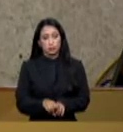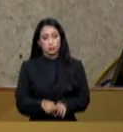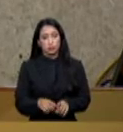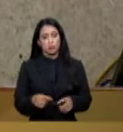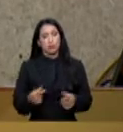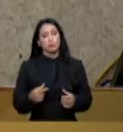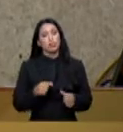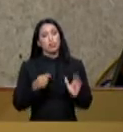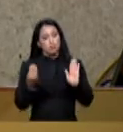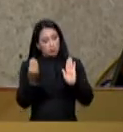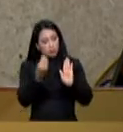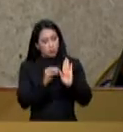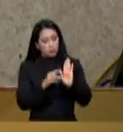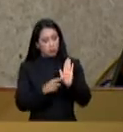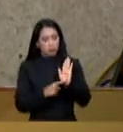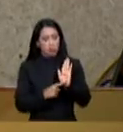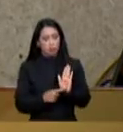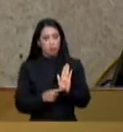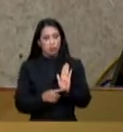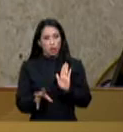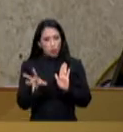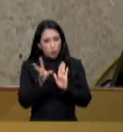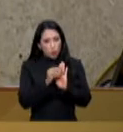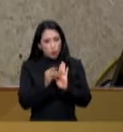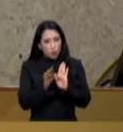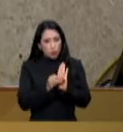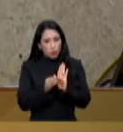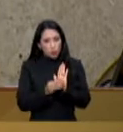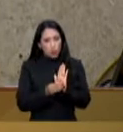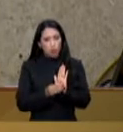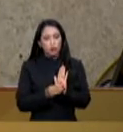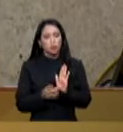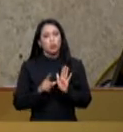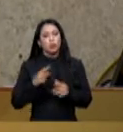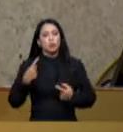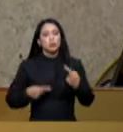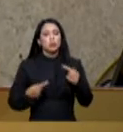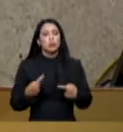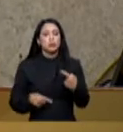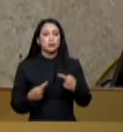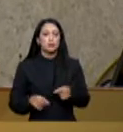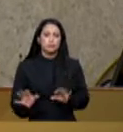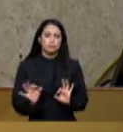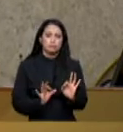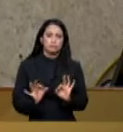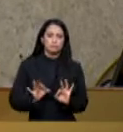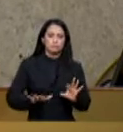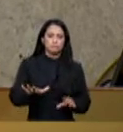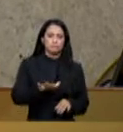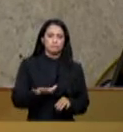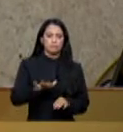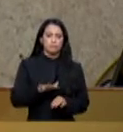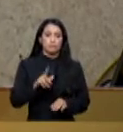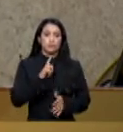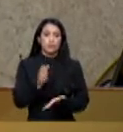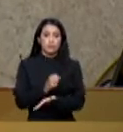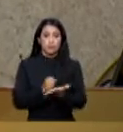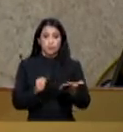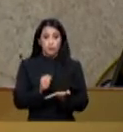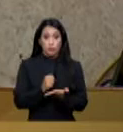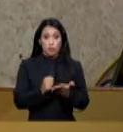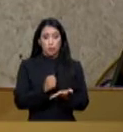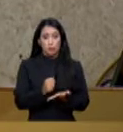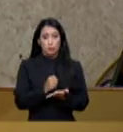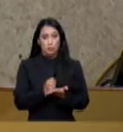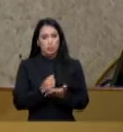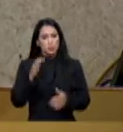ponto. O conteúdo mínimo dos instrumentos políticos de planejamento setorial que baliza o cronograma e a